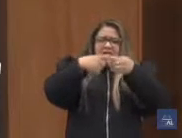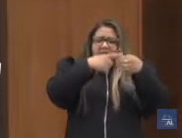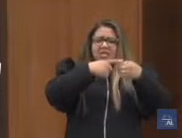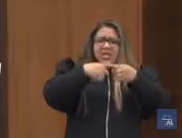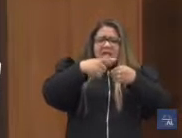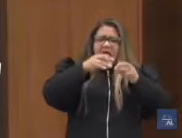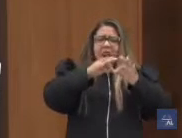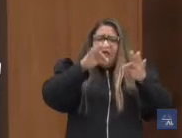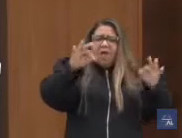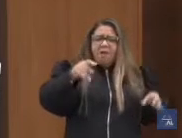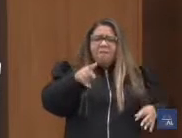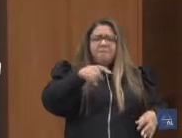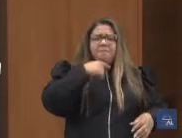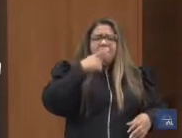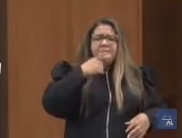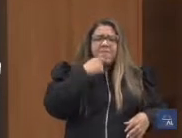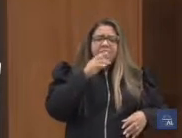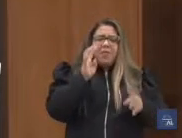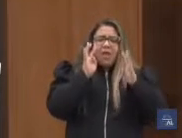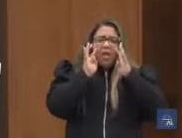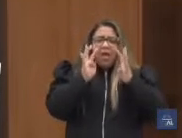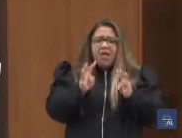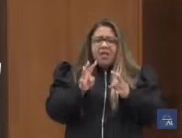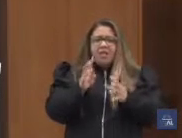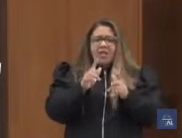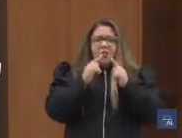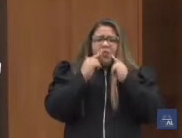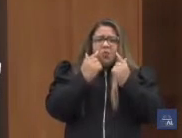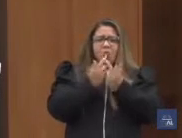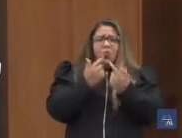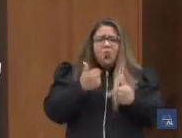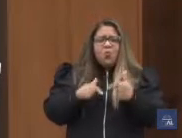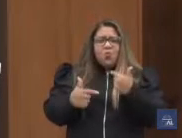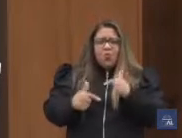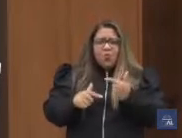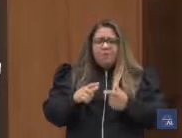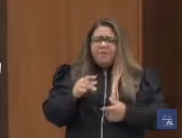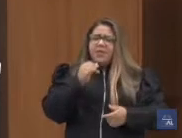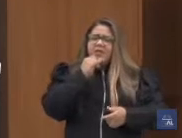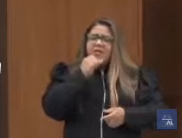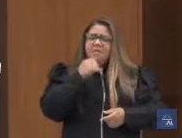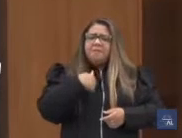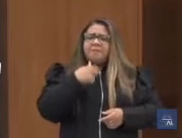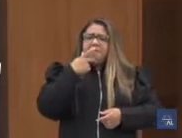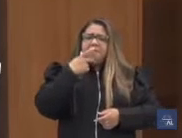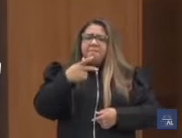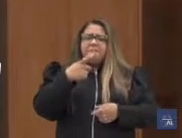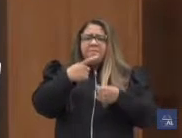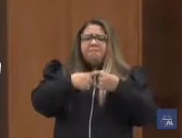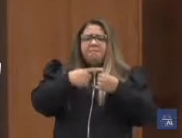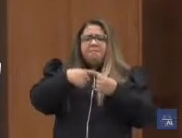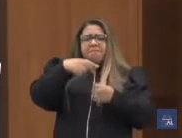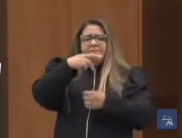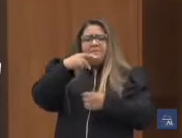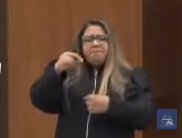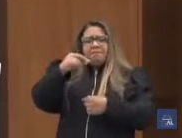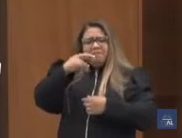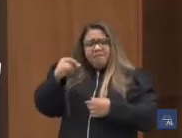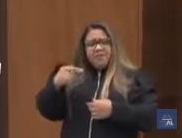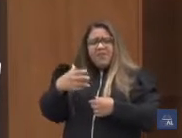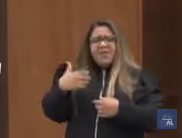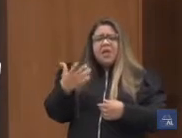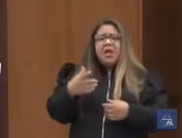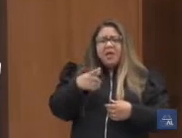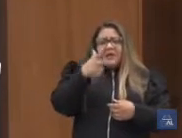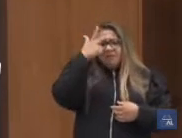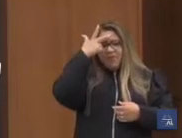atender a classe trabalhadora E eles vêm especi falo ali por exemplo de Rondonópolis senhor presidente as pessoas têm se